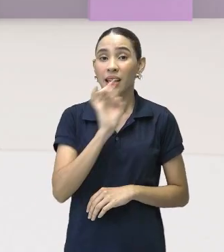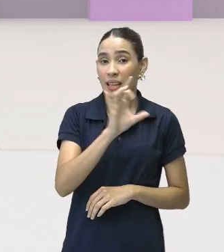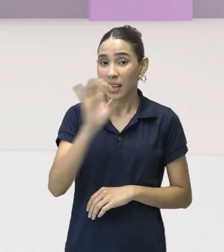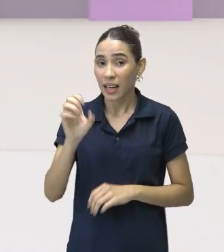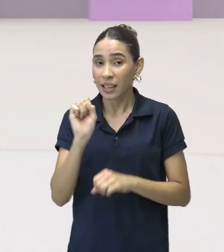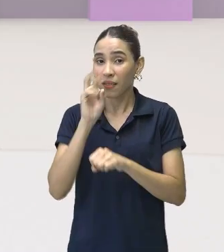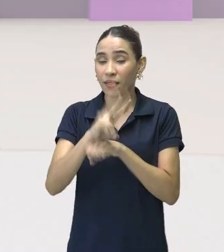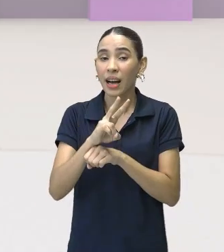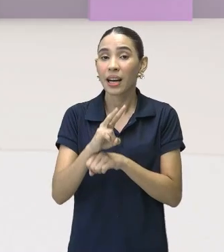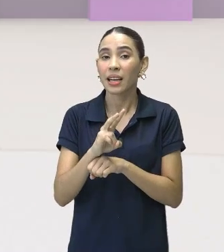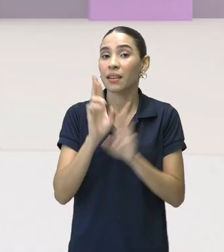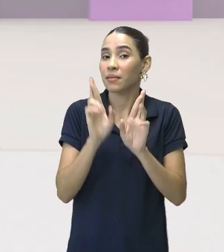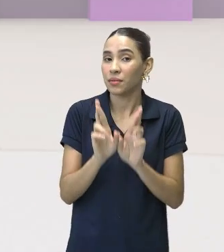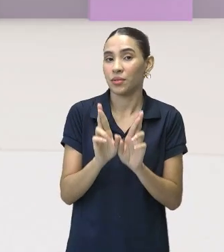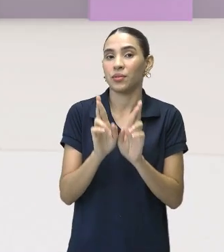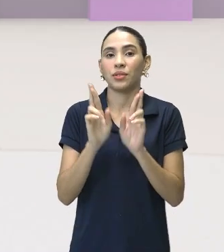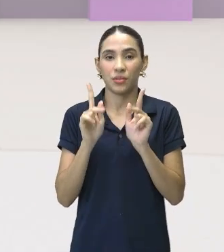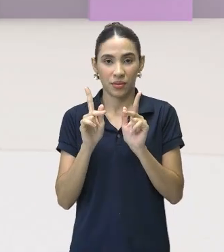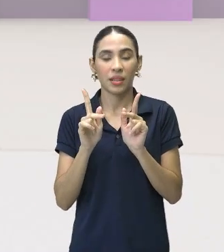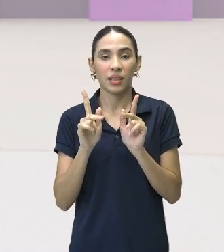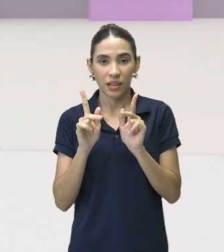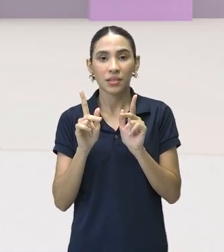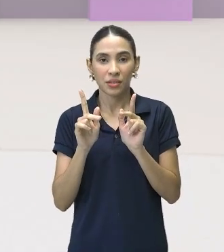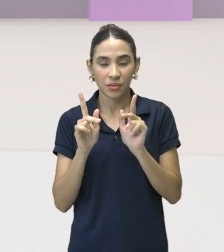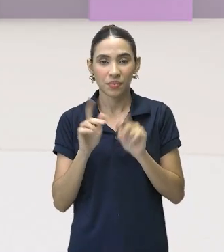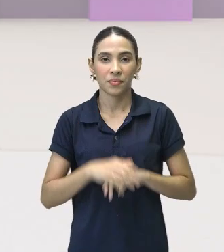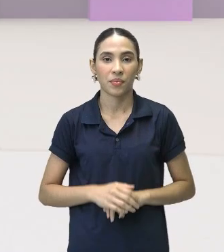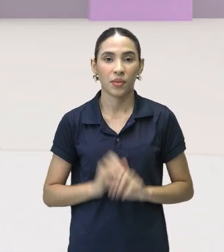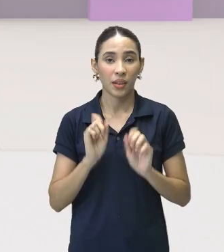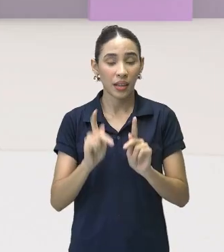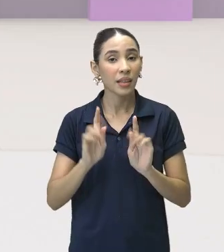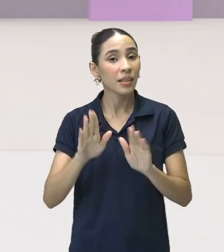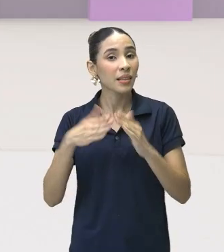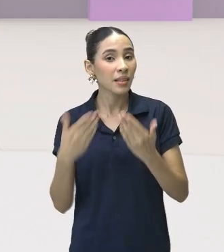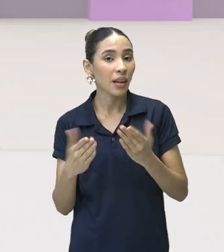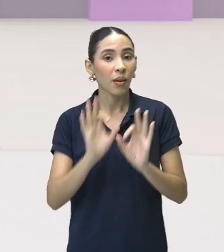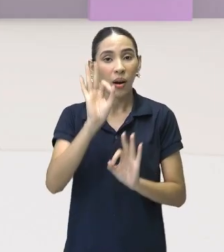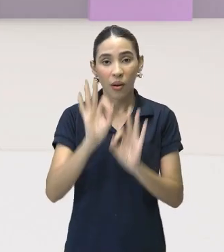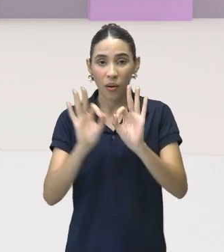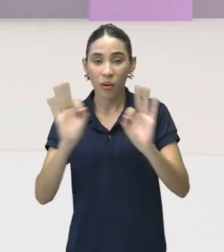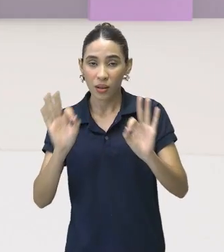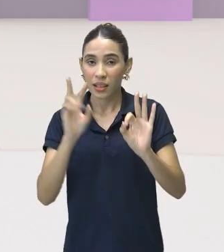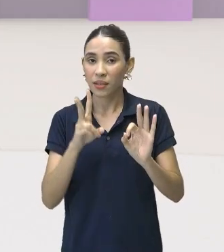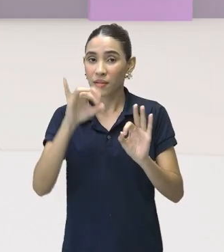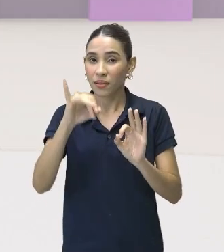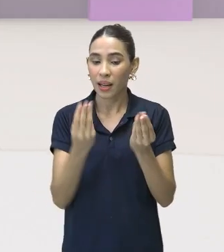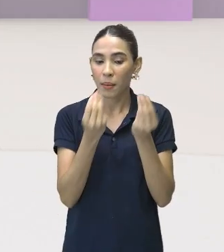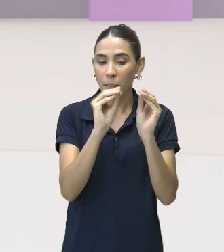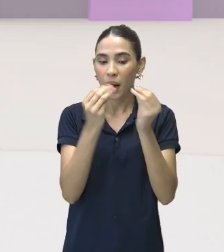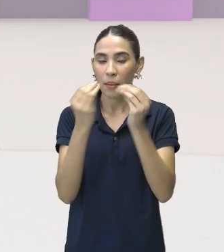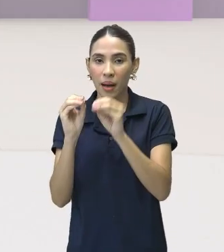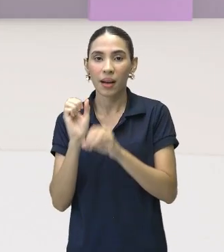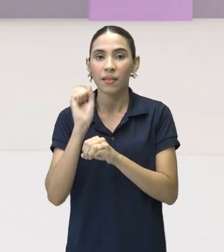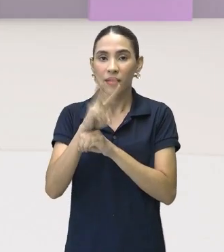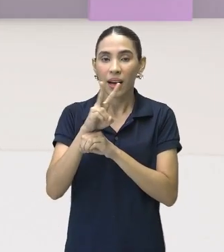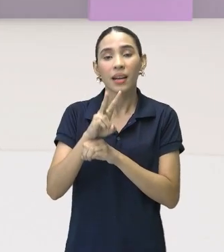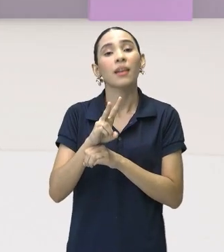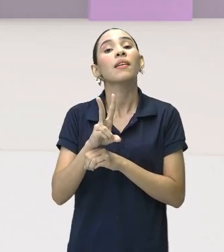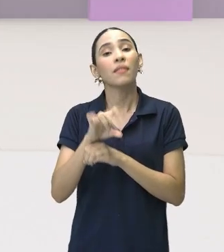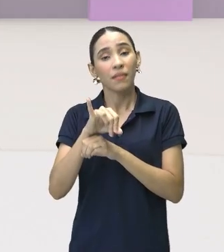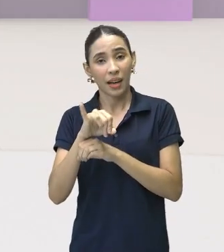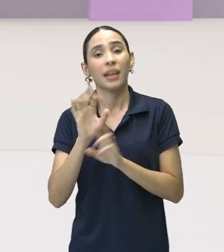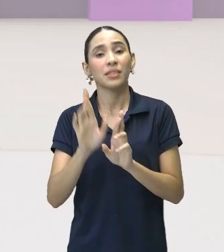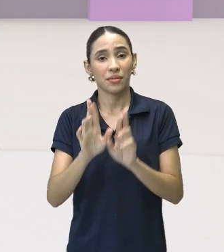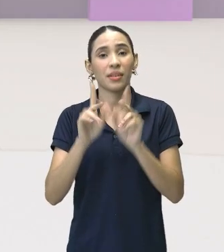vaga é para uma coisa distinta, tá bom? Então, a ordem que a gente vai preencher nessa vaga vai